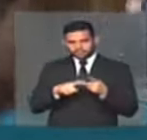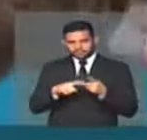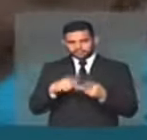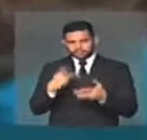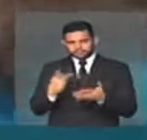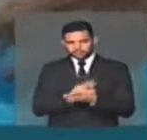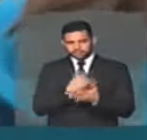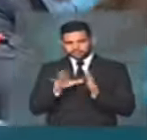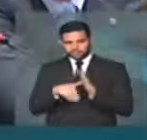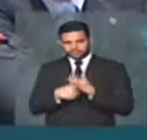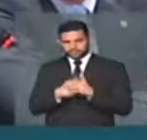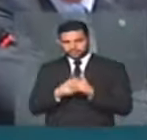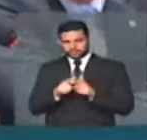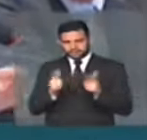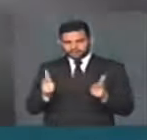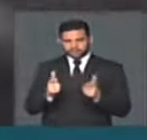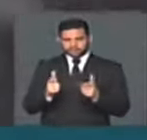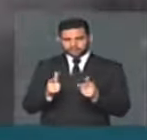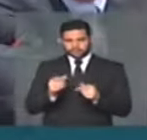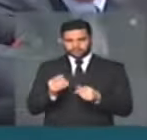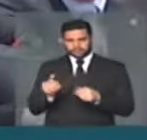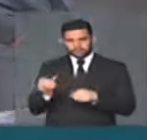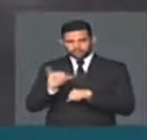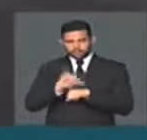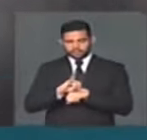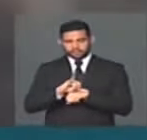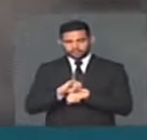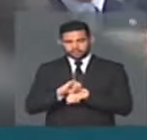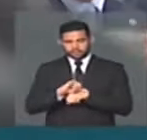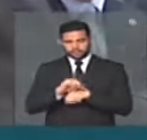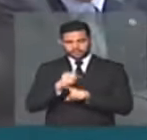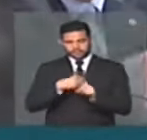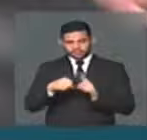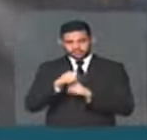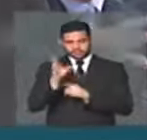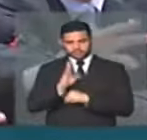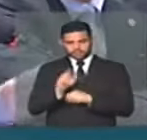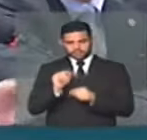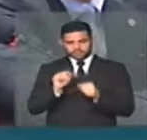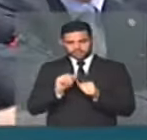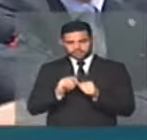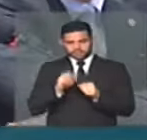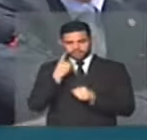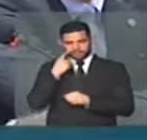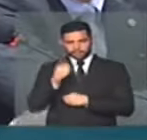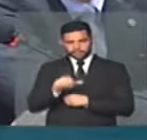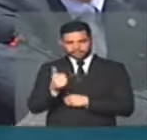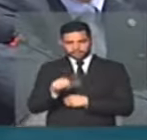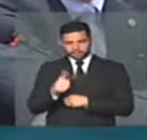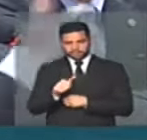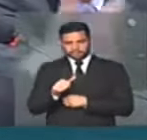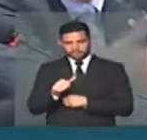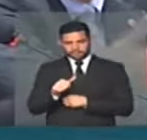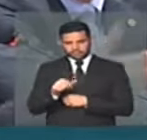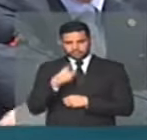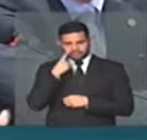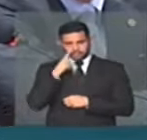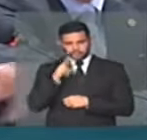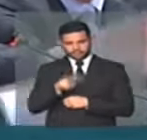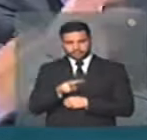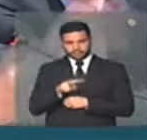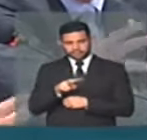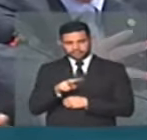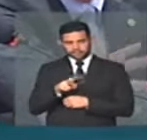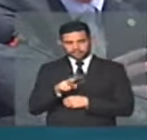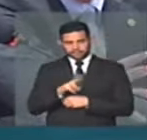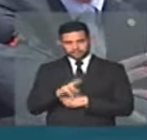de um escândalo de corrupção grande, colocar para a sociedade brasileira fazer avaliação e